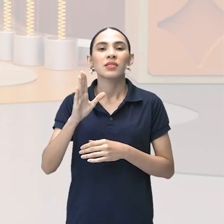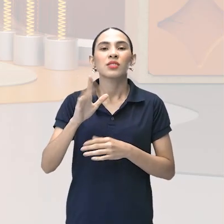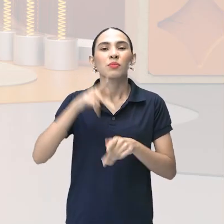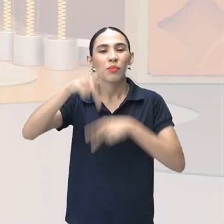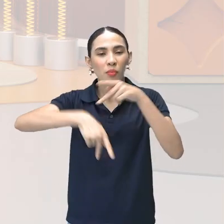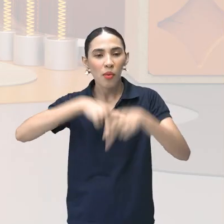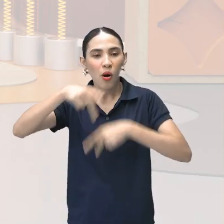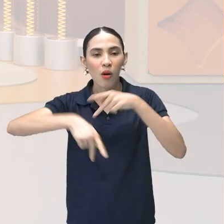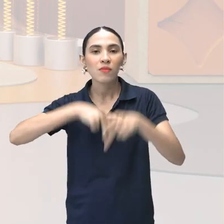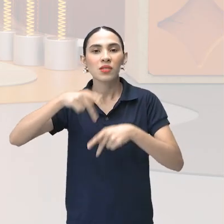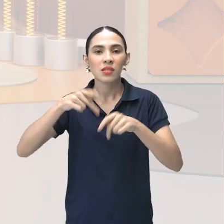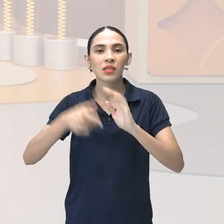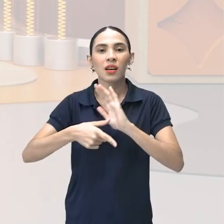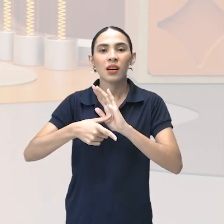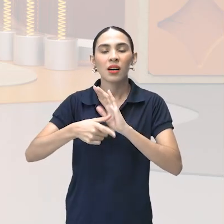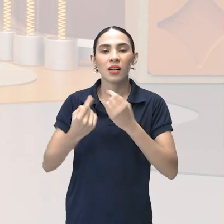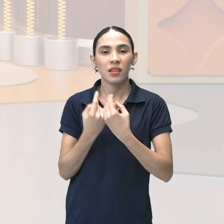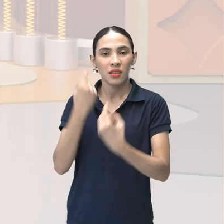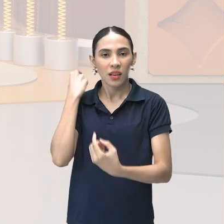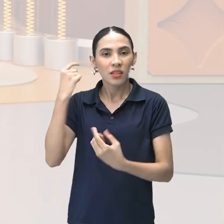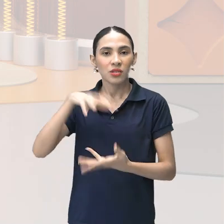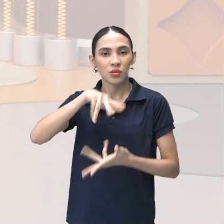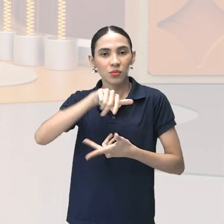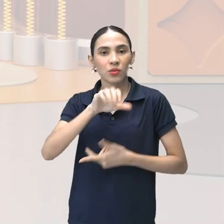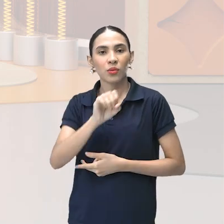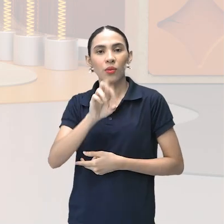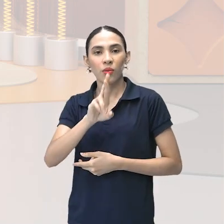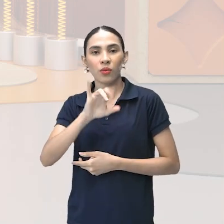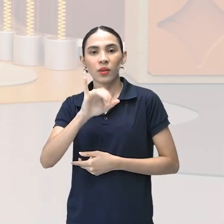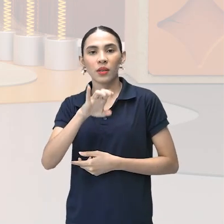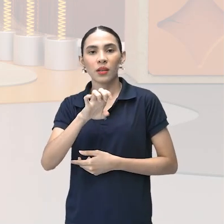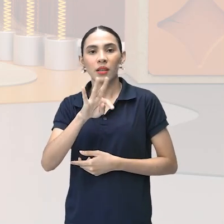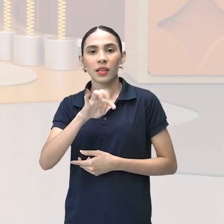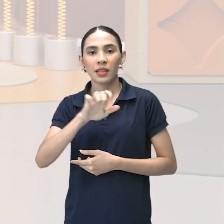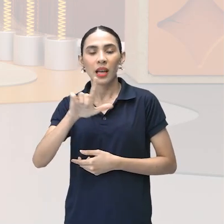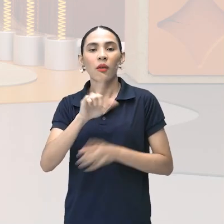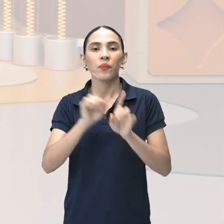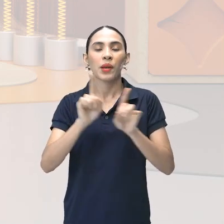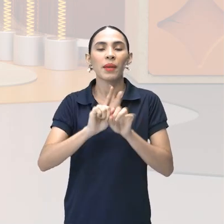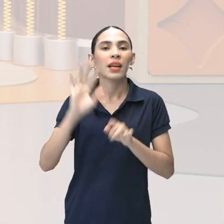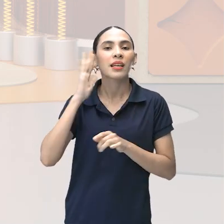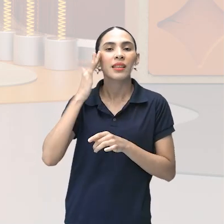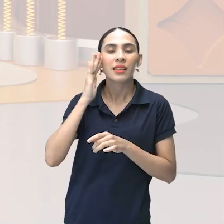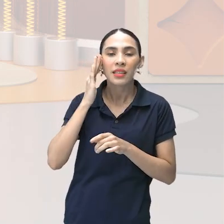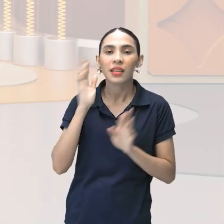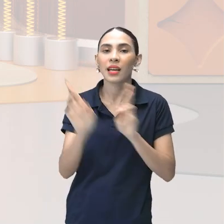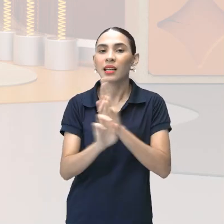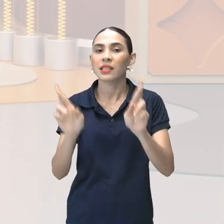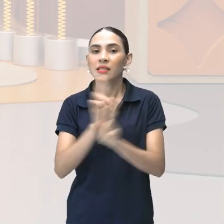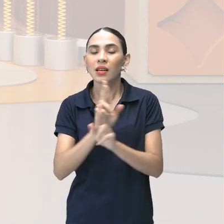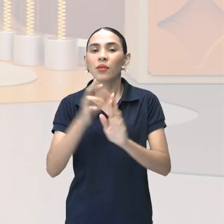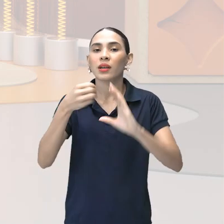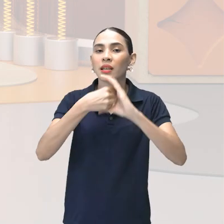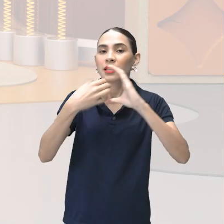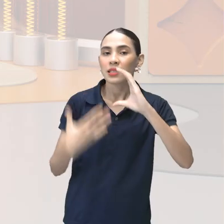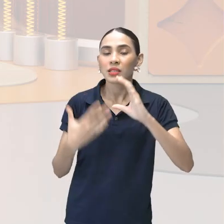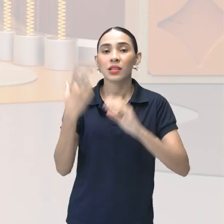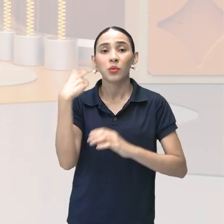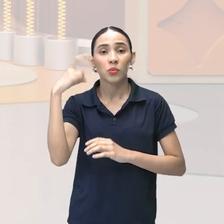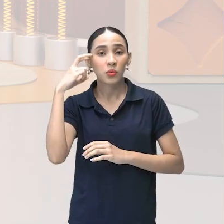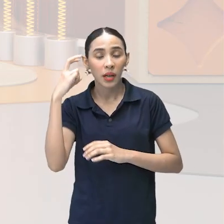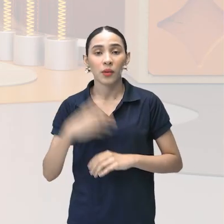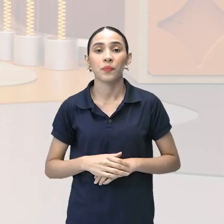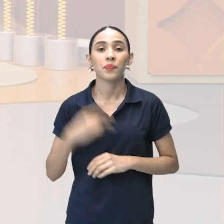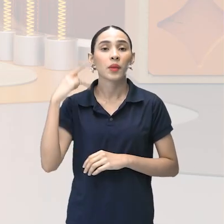civilizações existentes no chamado mundo oriental. Nós vamos entender um pouco em relação ao seu aspecto